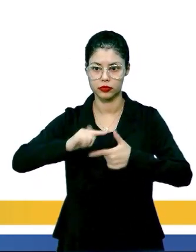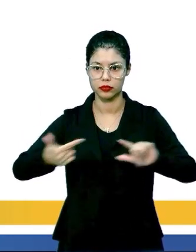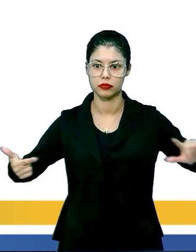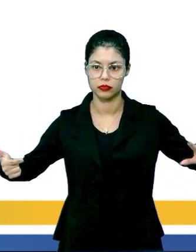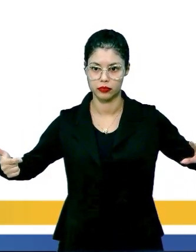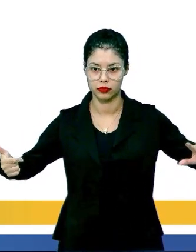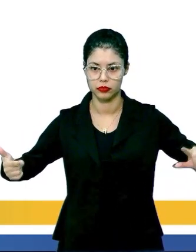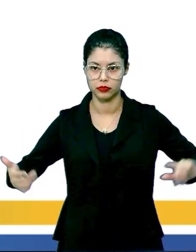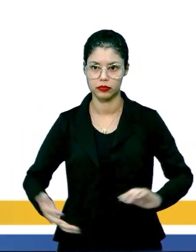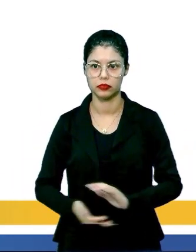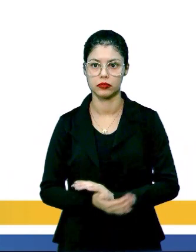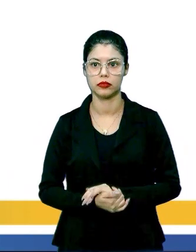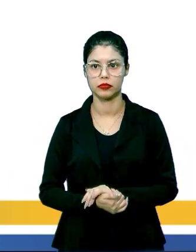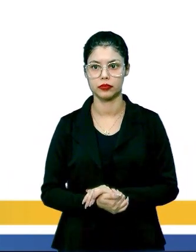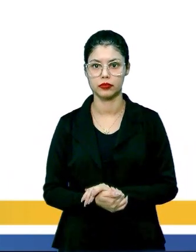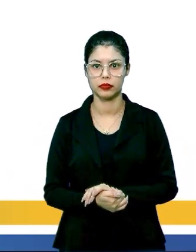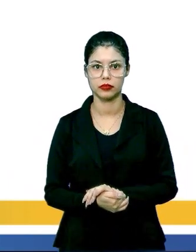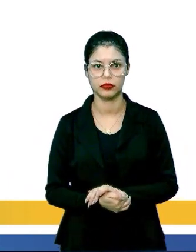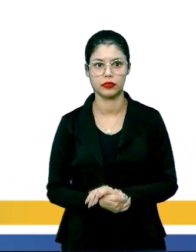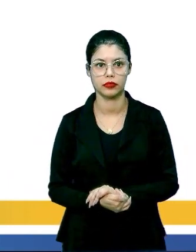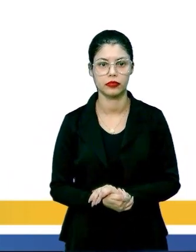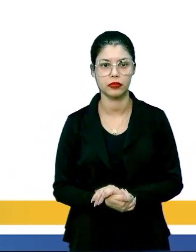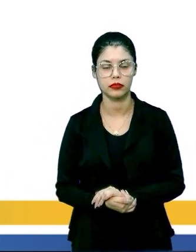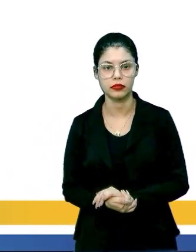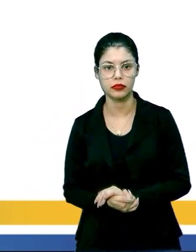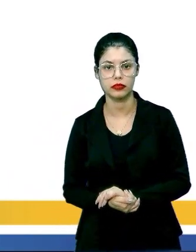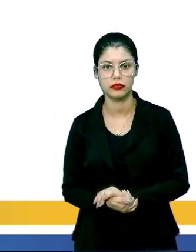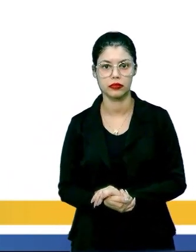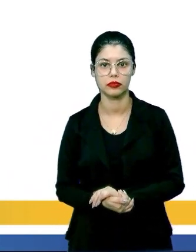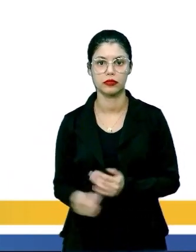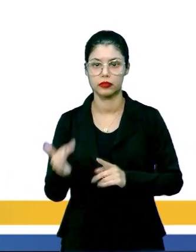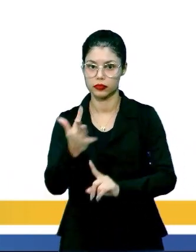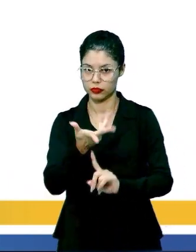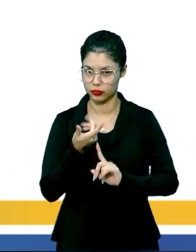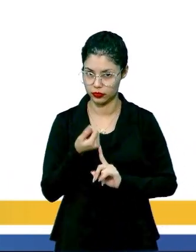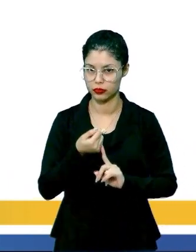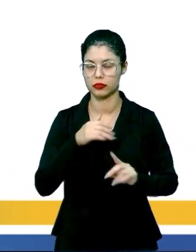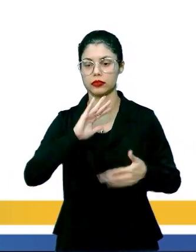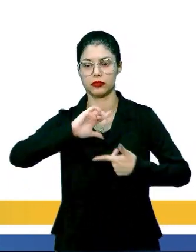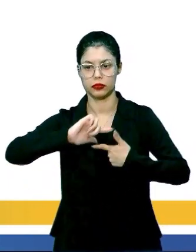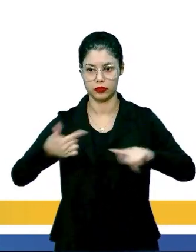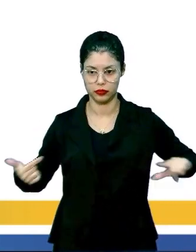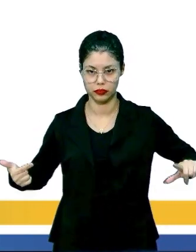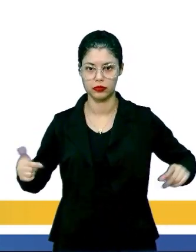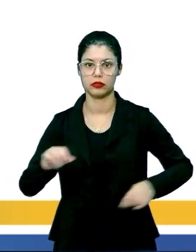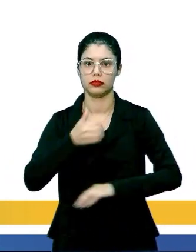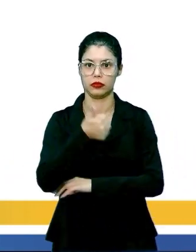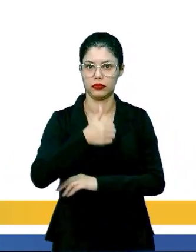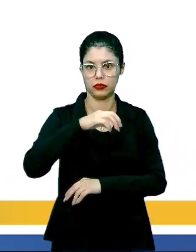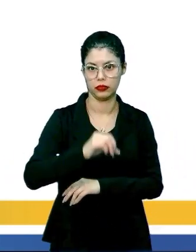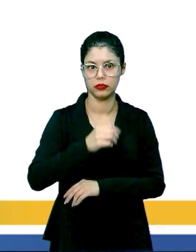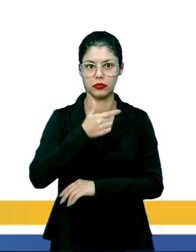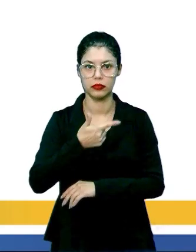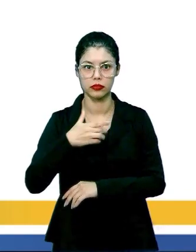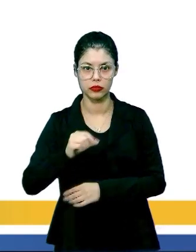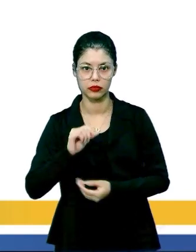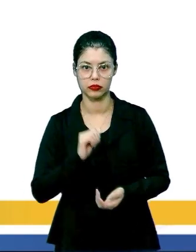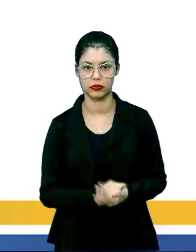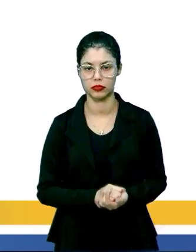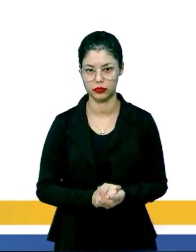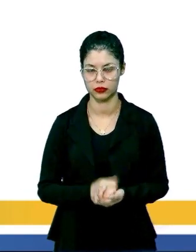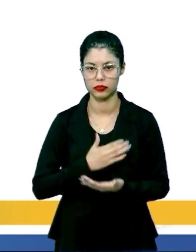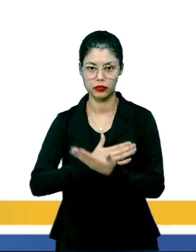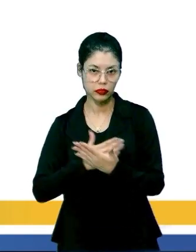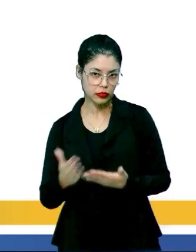de resistência, que é o movimento modernista, a Semana de Arte Moderna, que acontece em 1920.